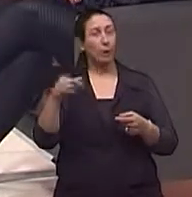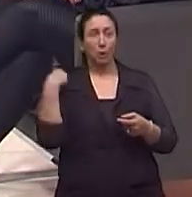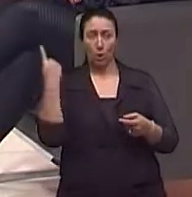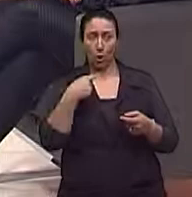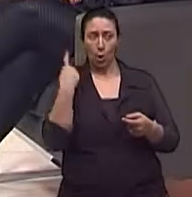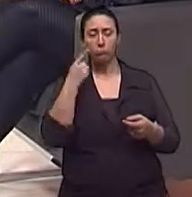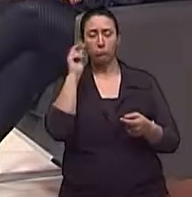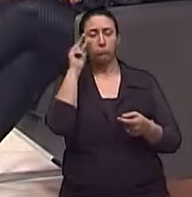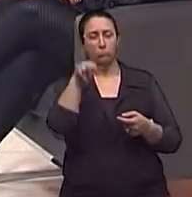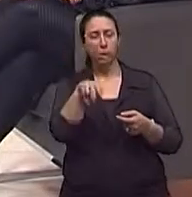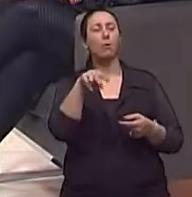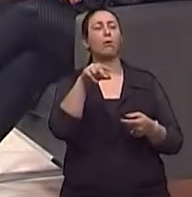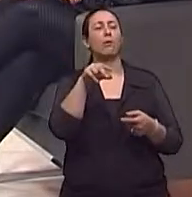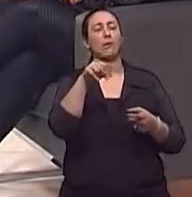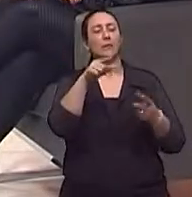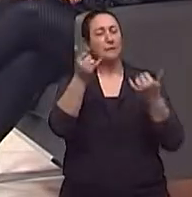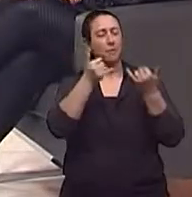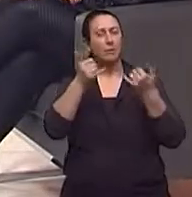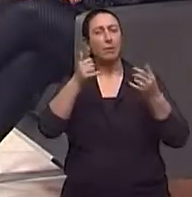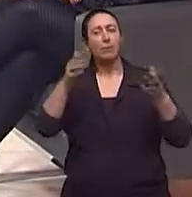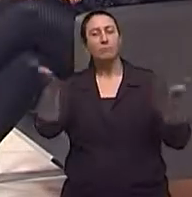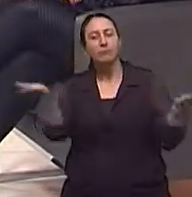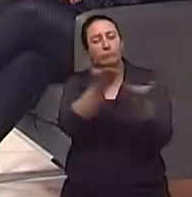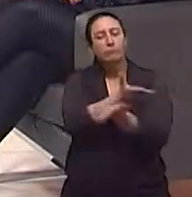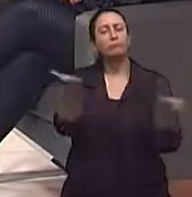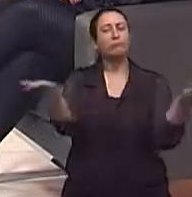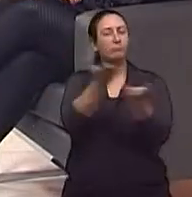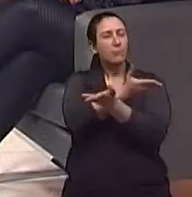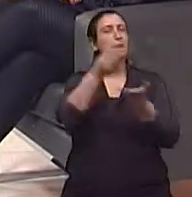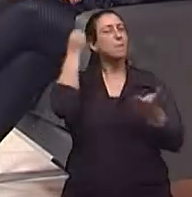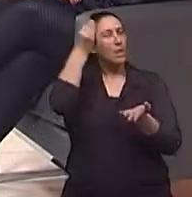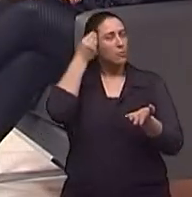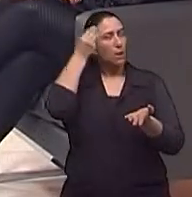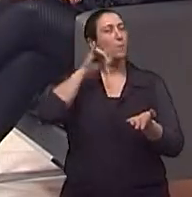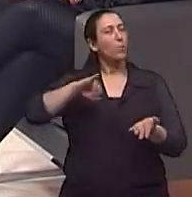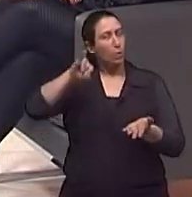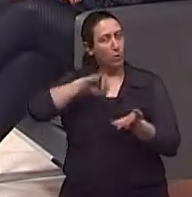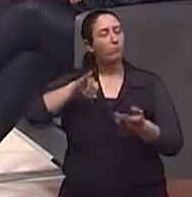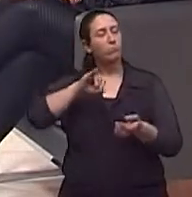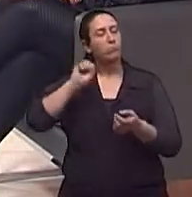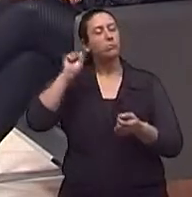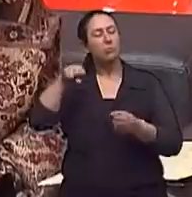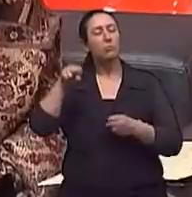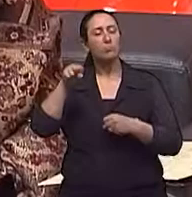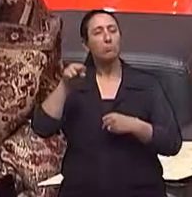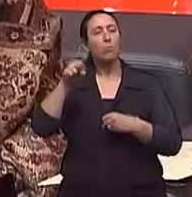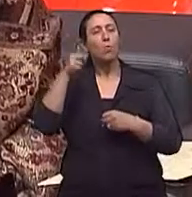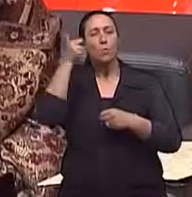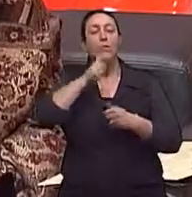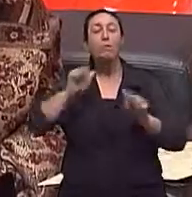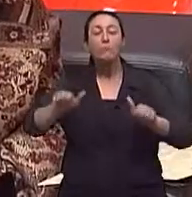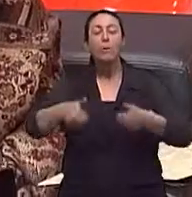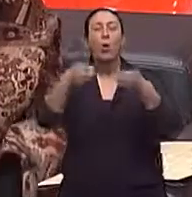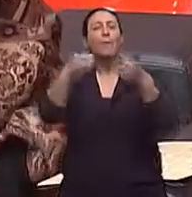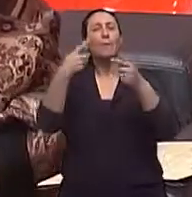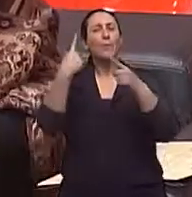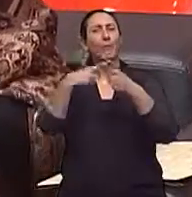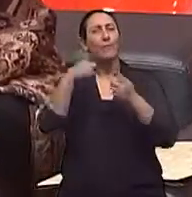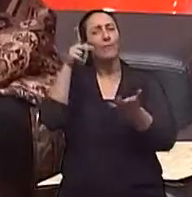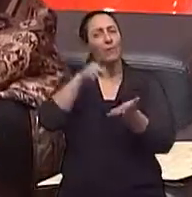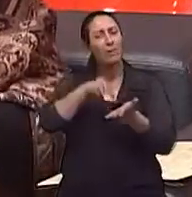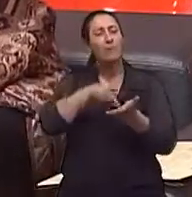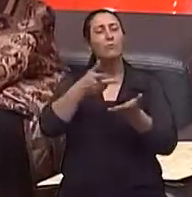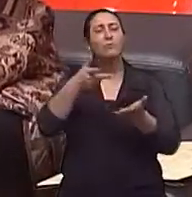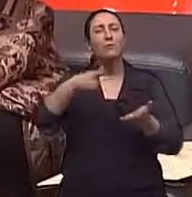e intercalar faixas etárias intercalar experiências na eu acredito que se torne um trabalho mais rico justamente porque